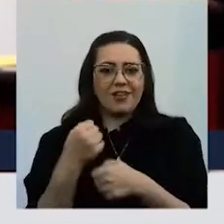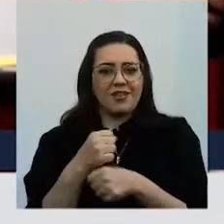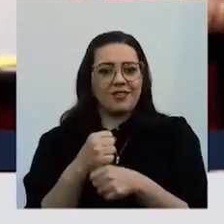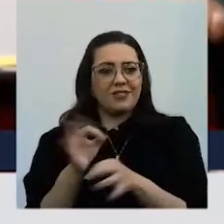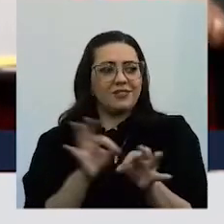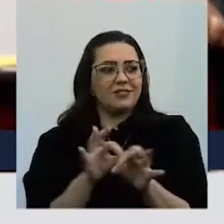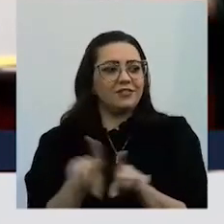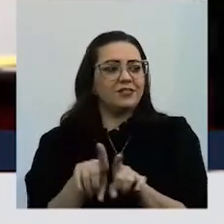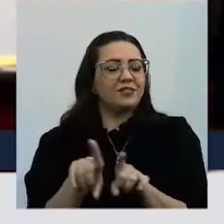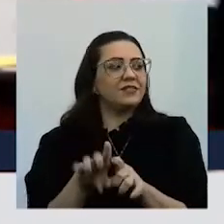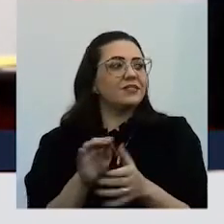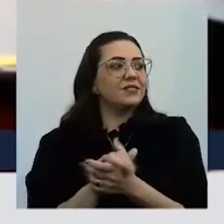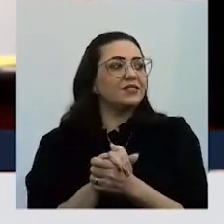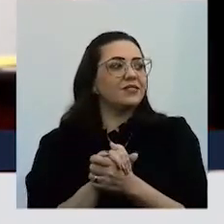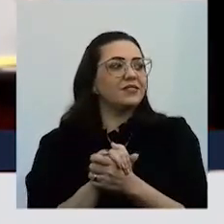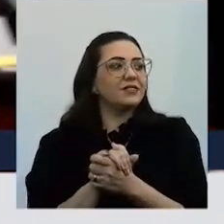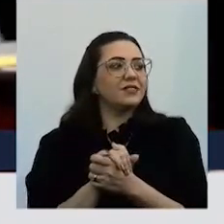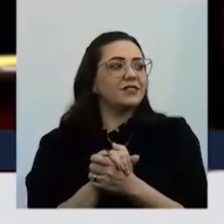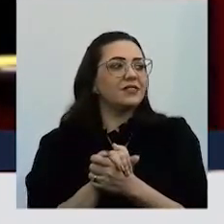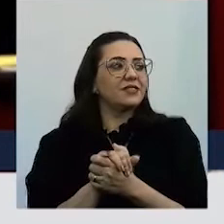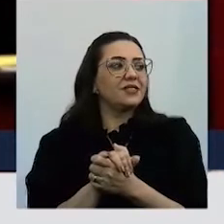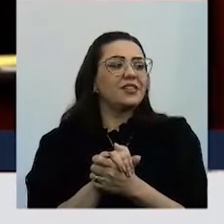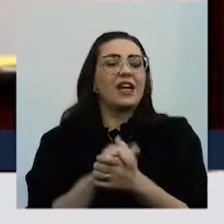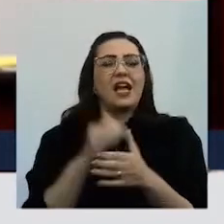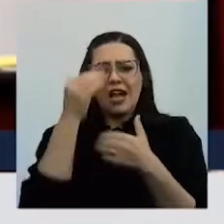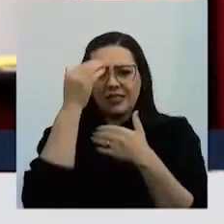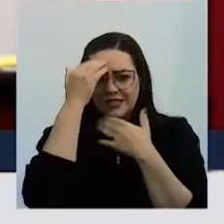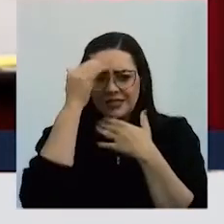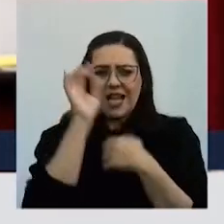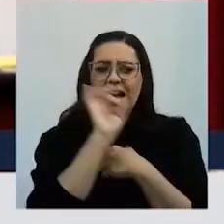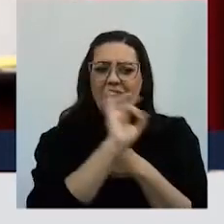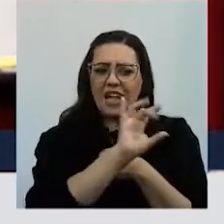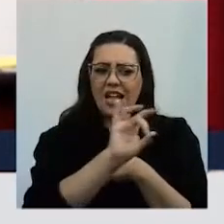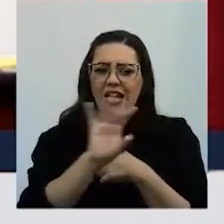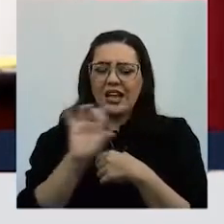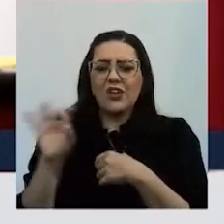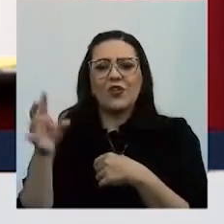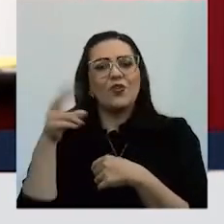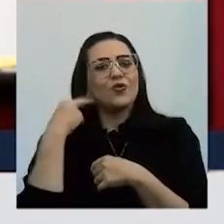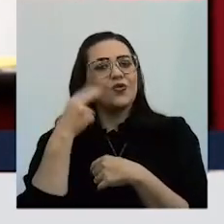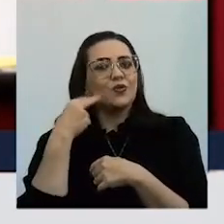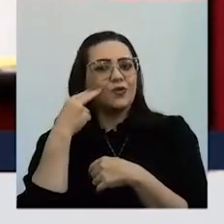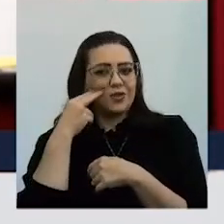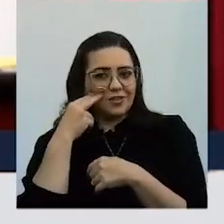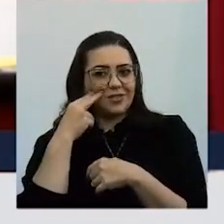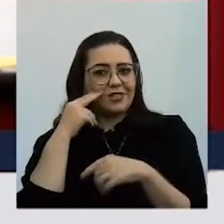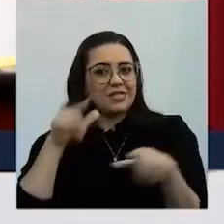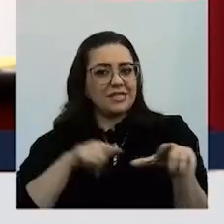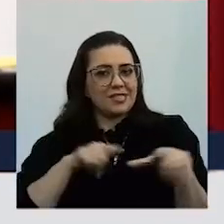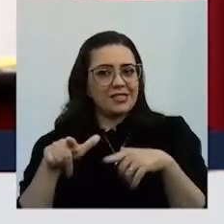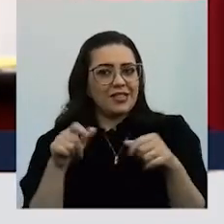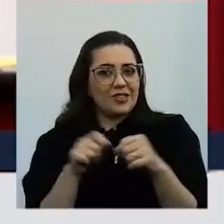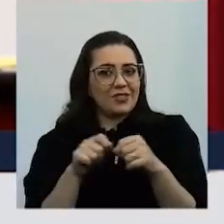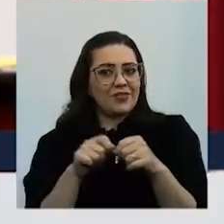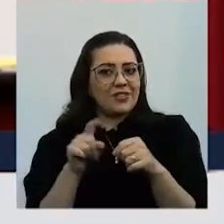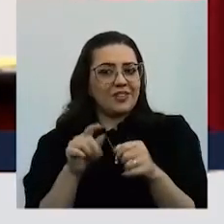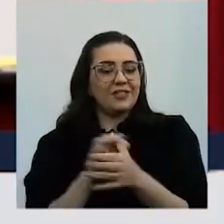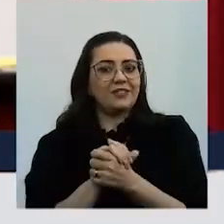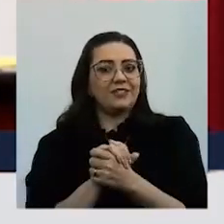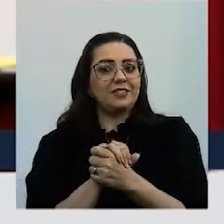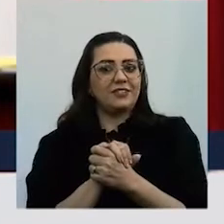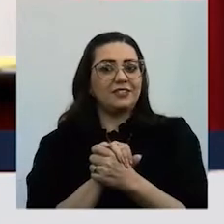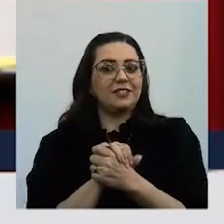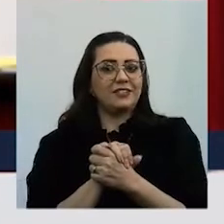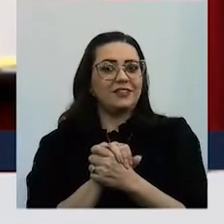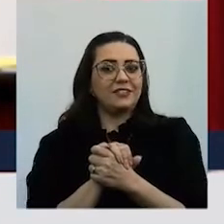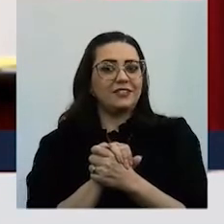pelo coração de votuporanguense, agradecendo aos senhores edis pela referência, pelo trabalho que